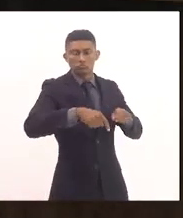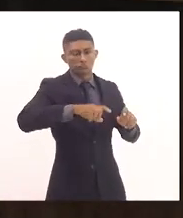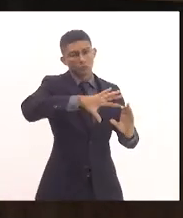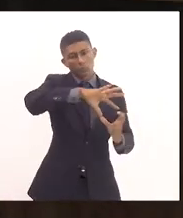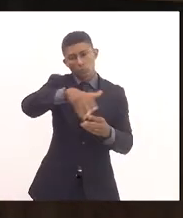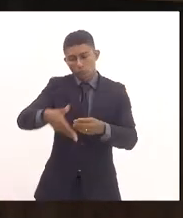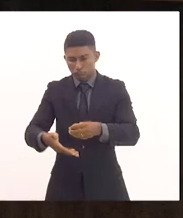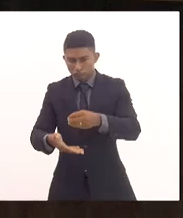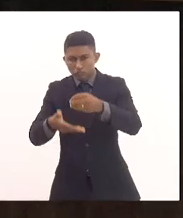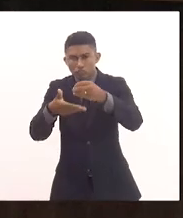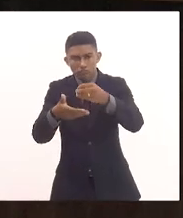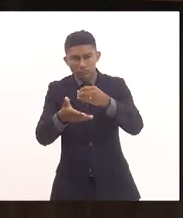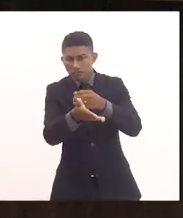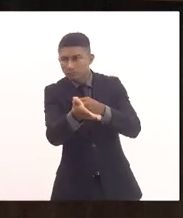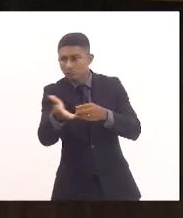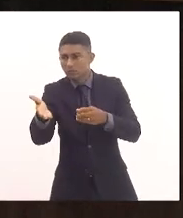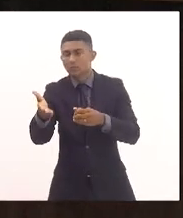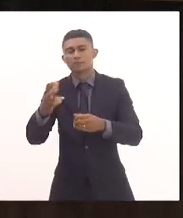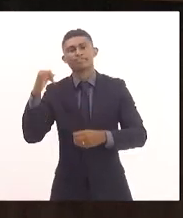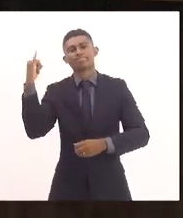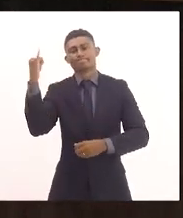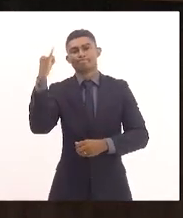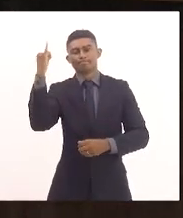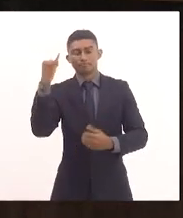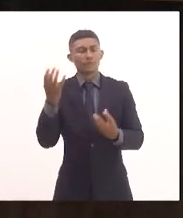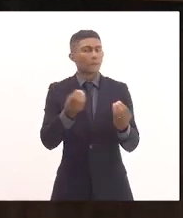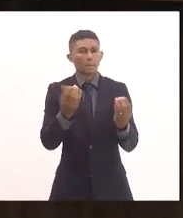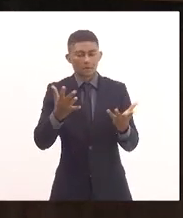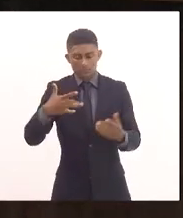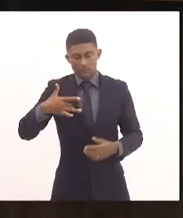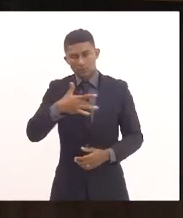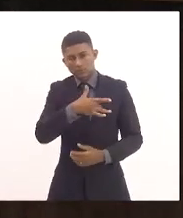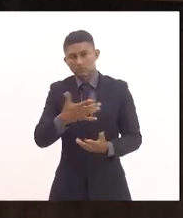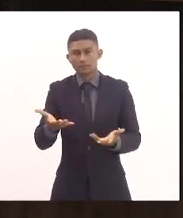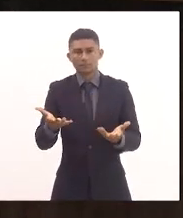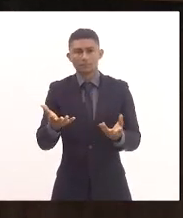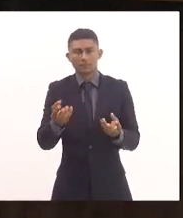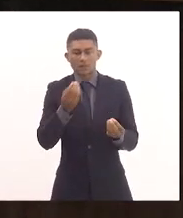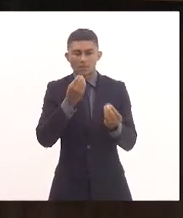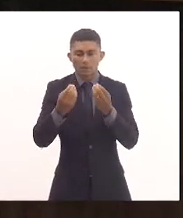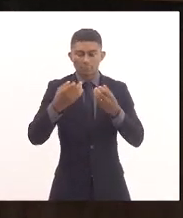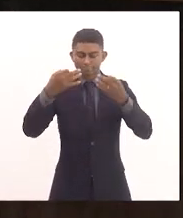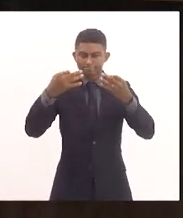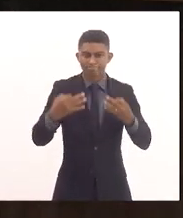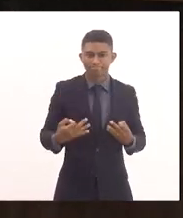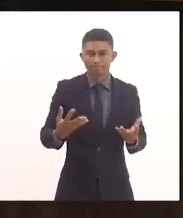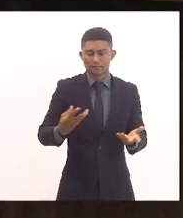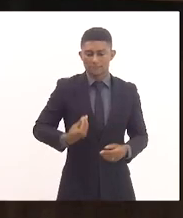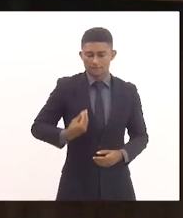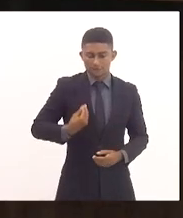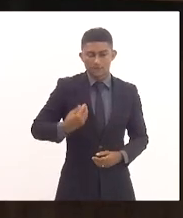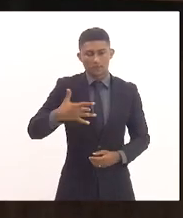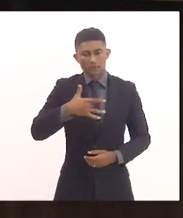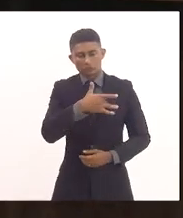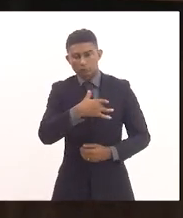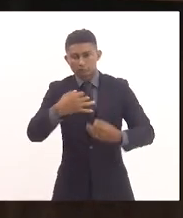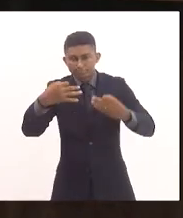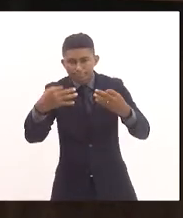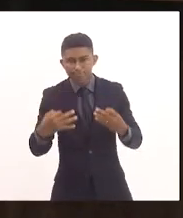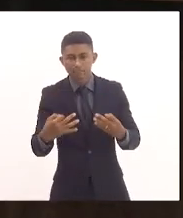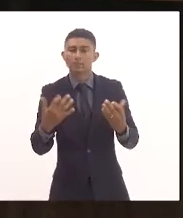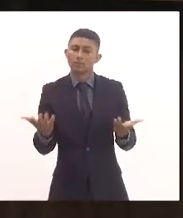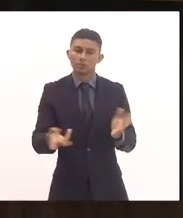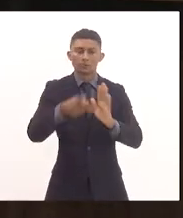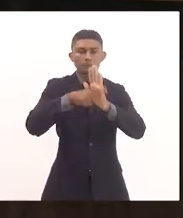produção orgânica, tão importantes para a saúde, para a alimentação, para a nossa vida saudável, que eles